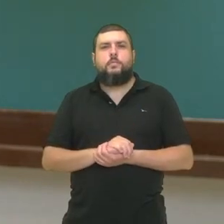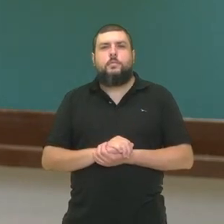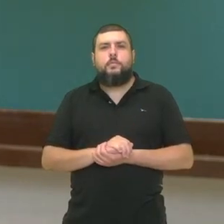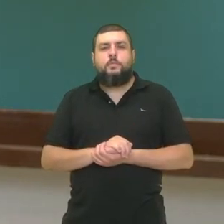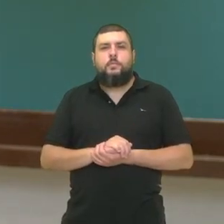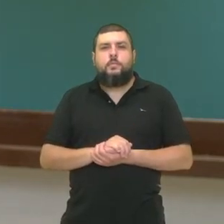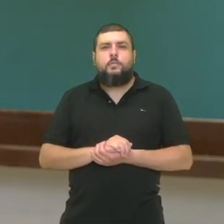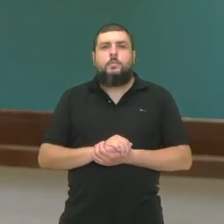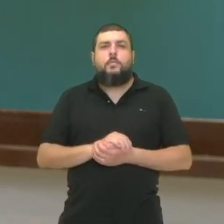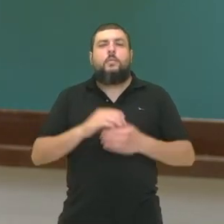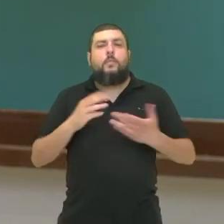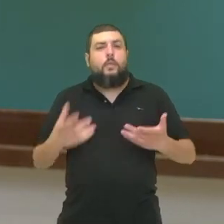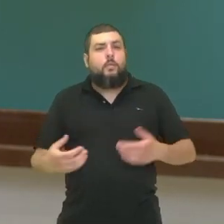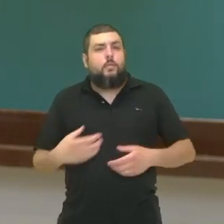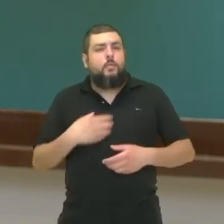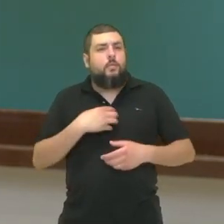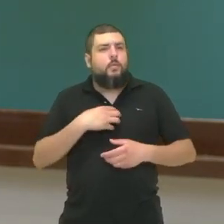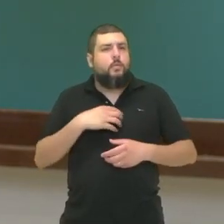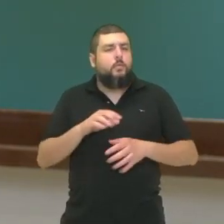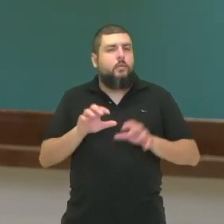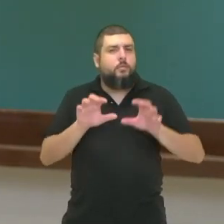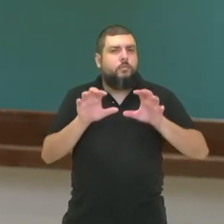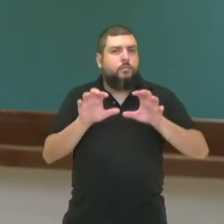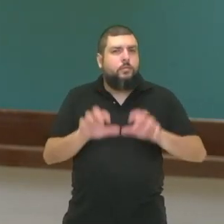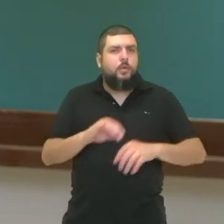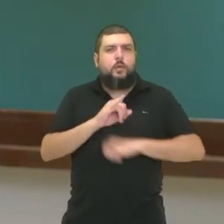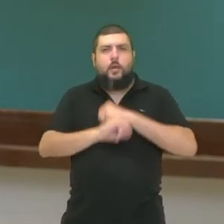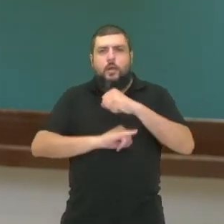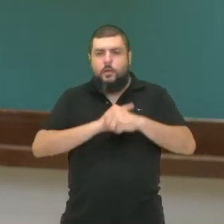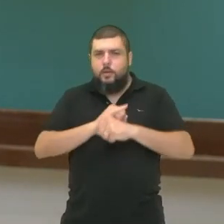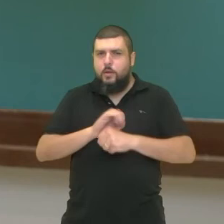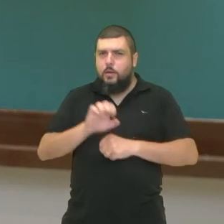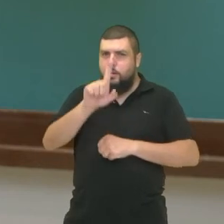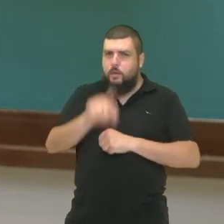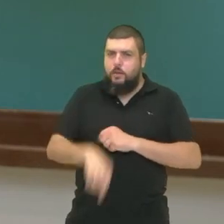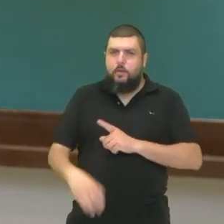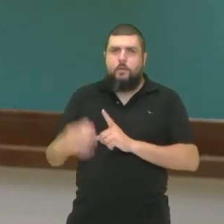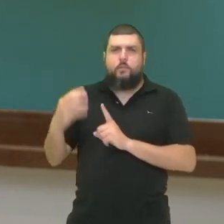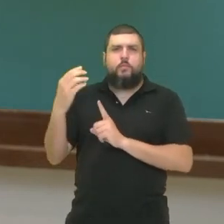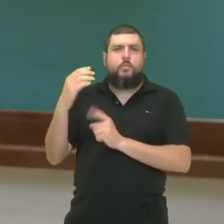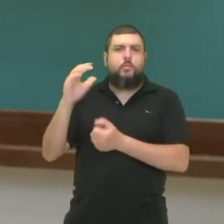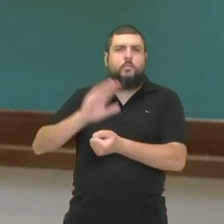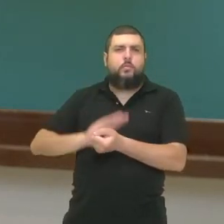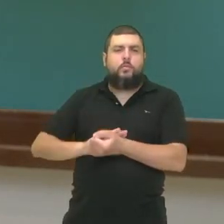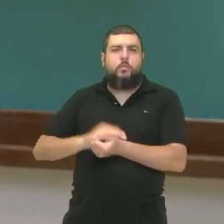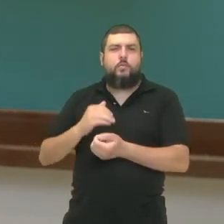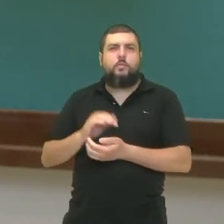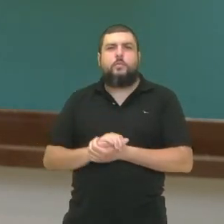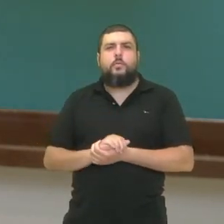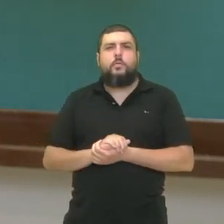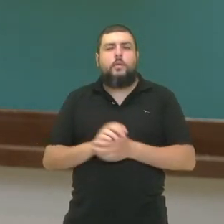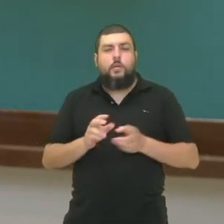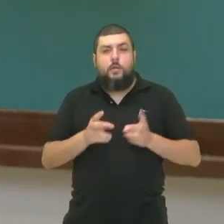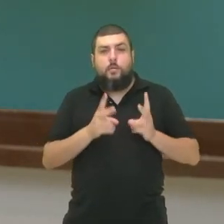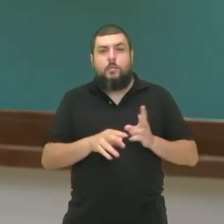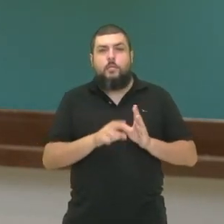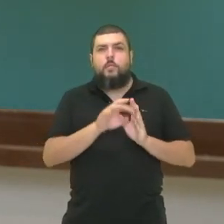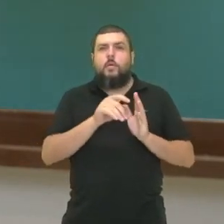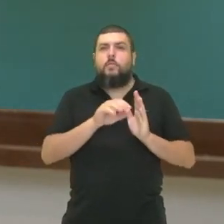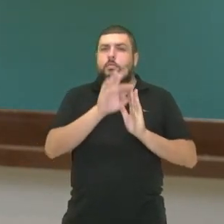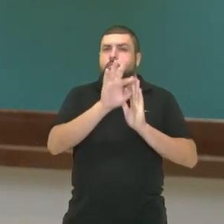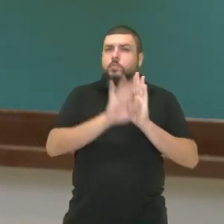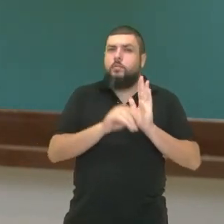Dessa forma, o uso da internet torna-se uma imposição viciosa. Eu estou com a minha tese, por isso